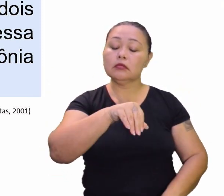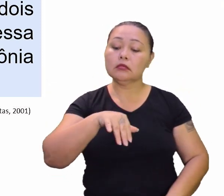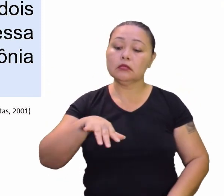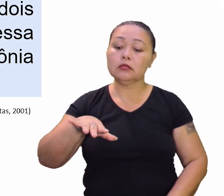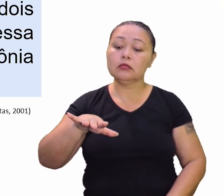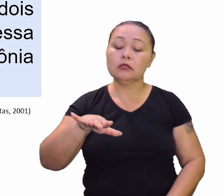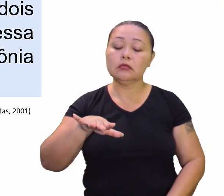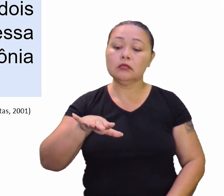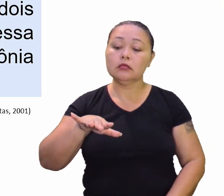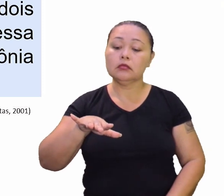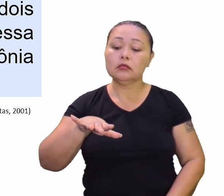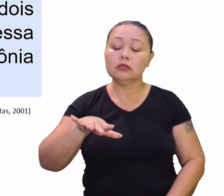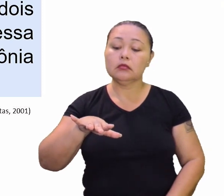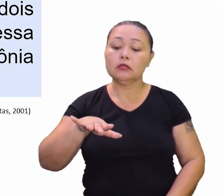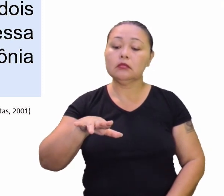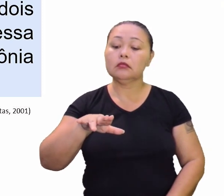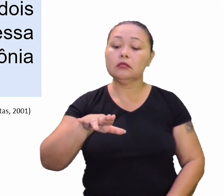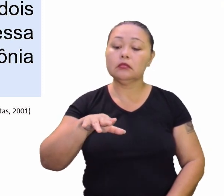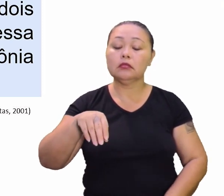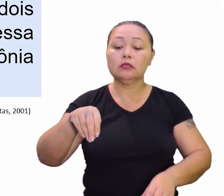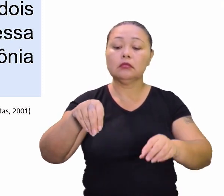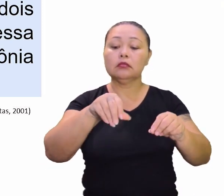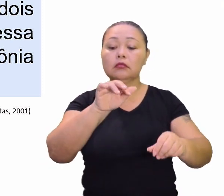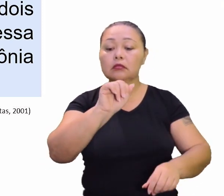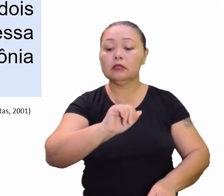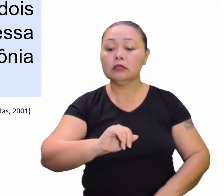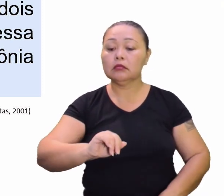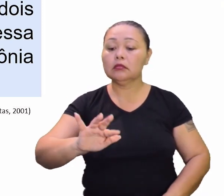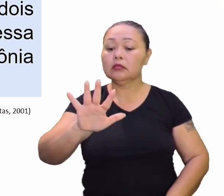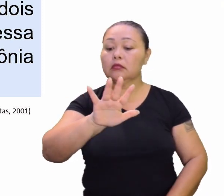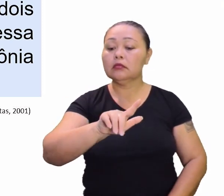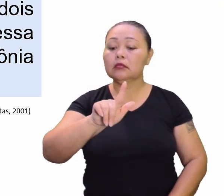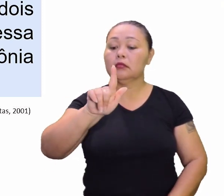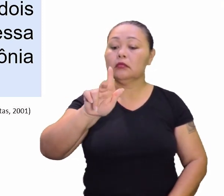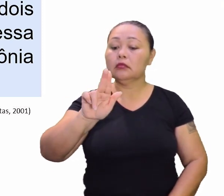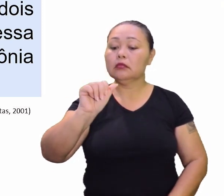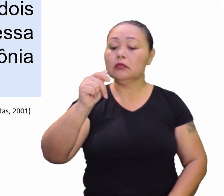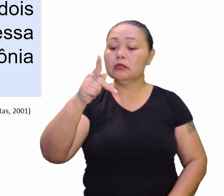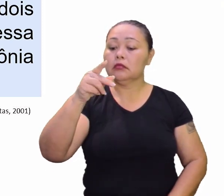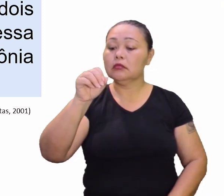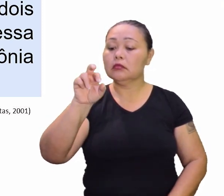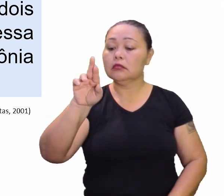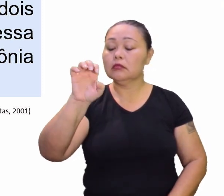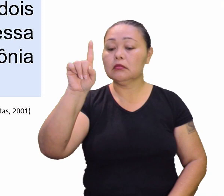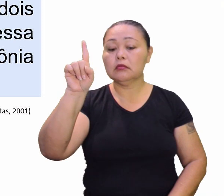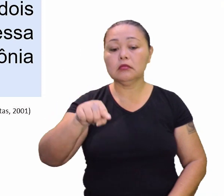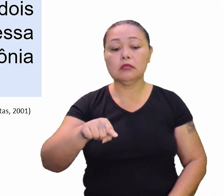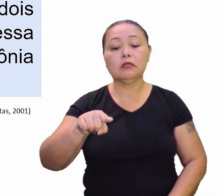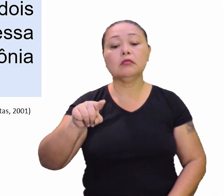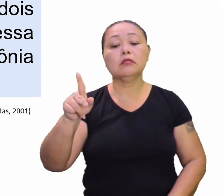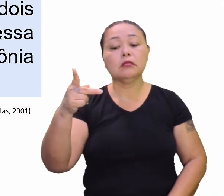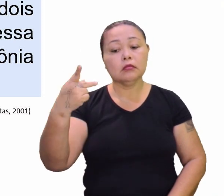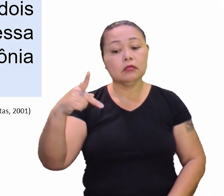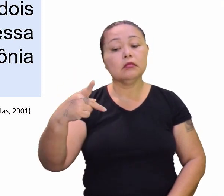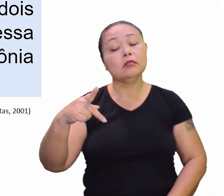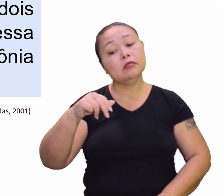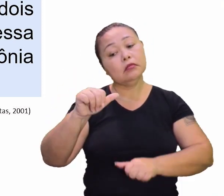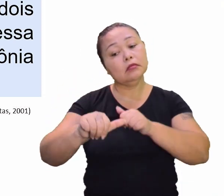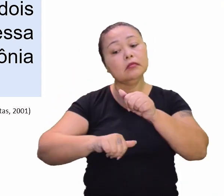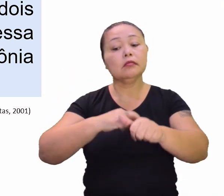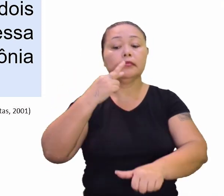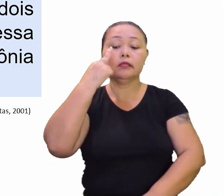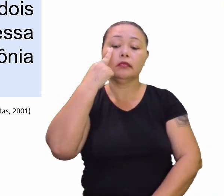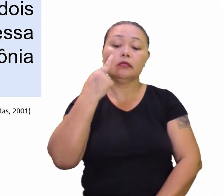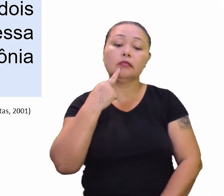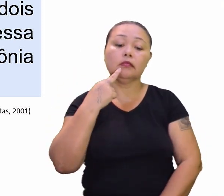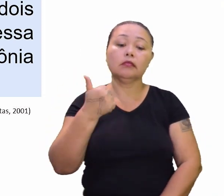território deixou de ser chamado de Território Federal do Guaporé, para se chamar Território Federal de Rondônia,